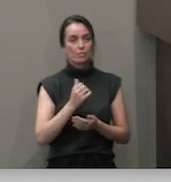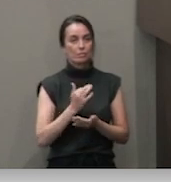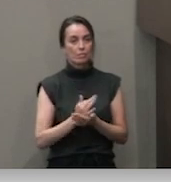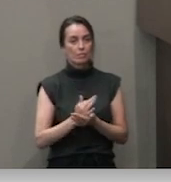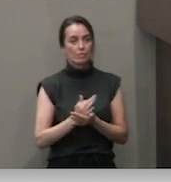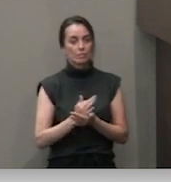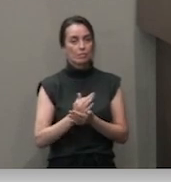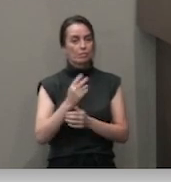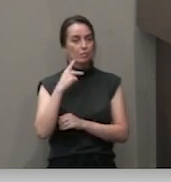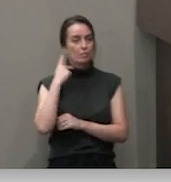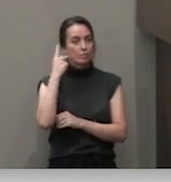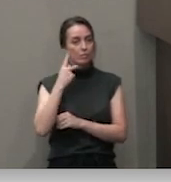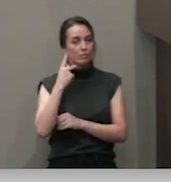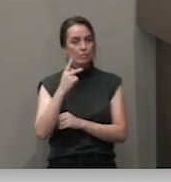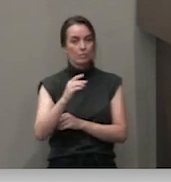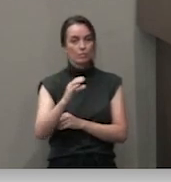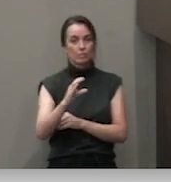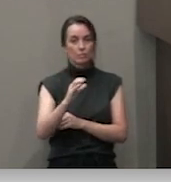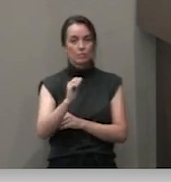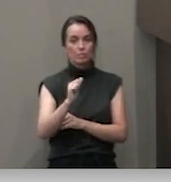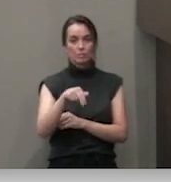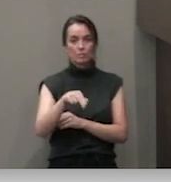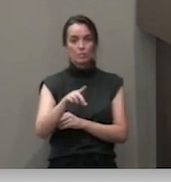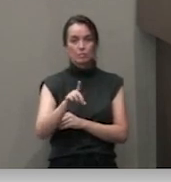Escobar Xavier Candeia